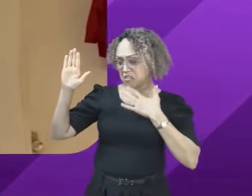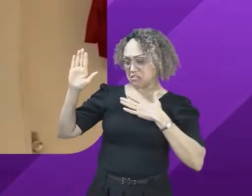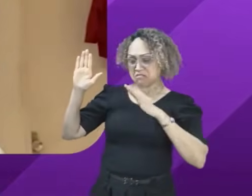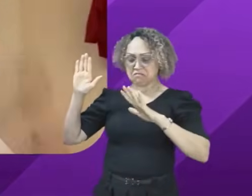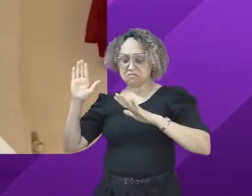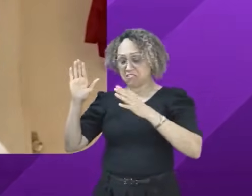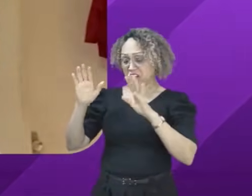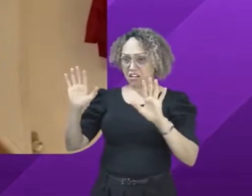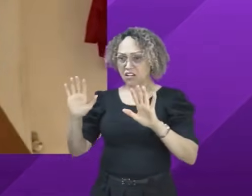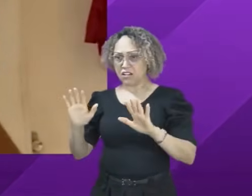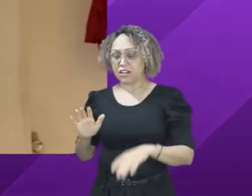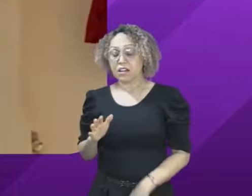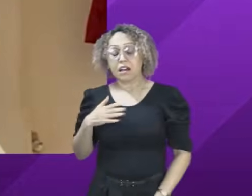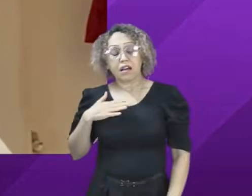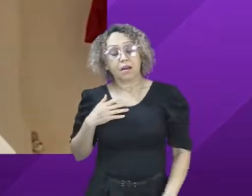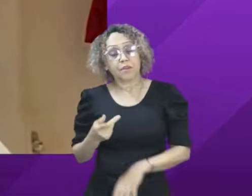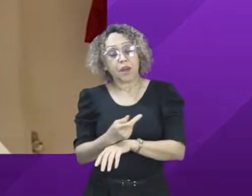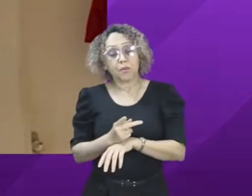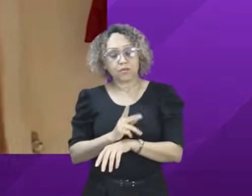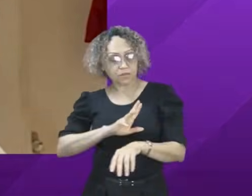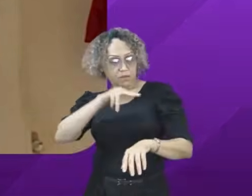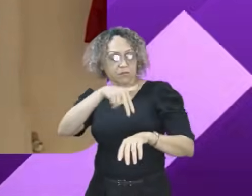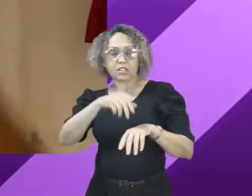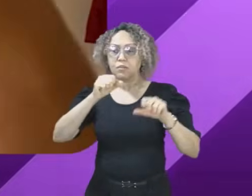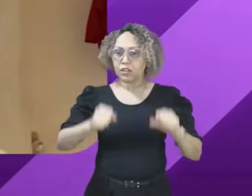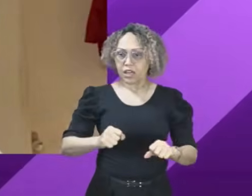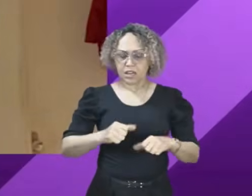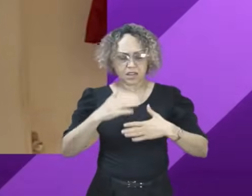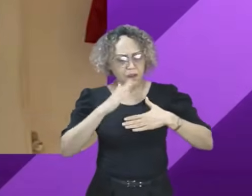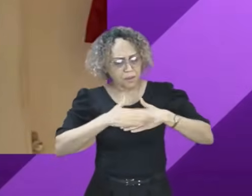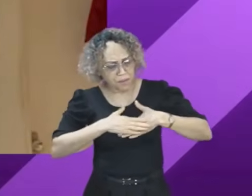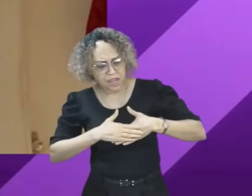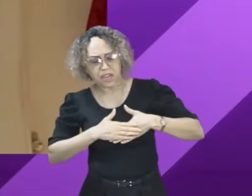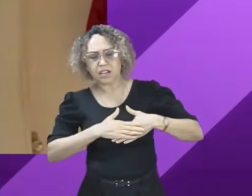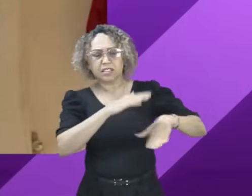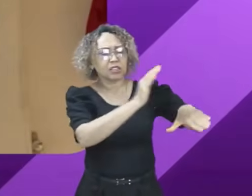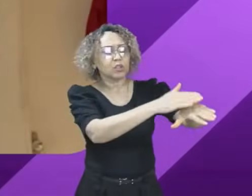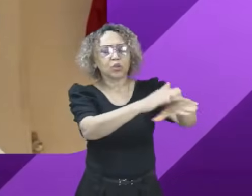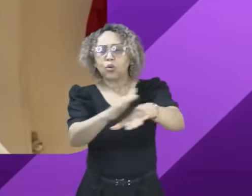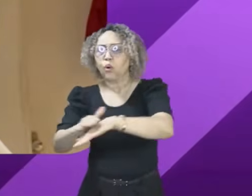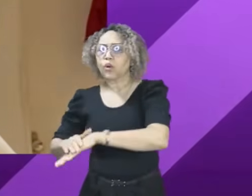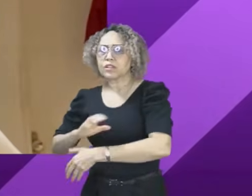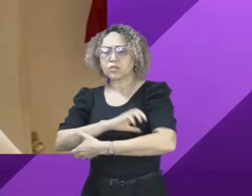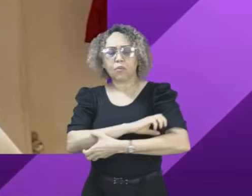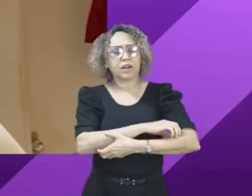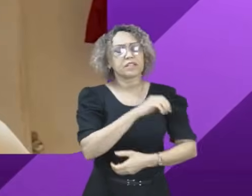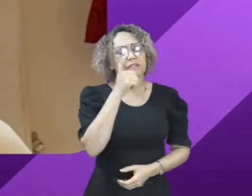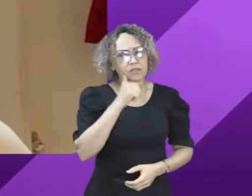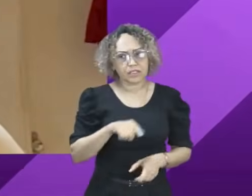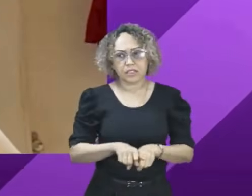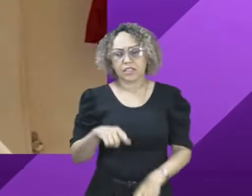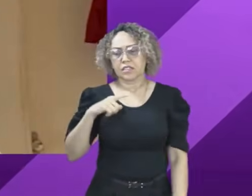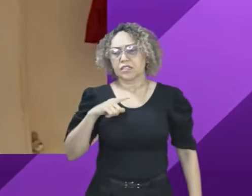as candidaturas, a busca pelo espaço de poder, não só minha, mas de outras companheiras. A gente tem a